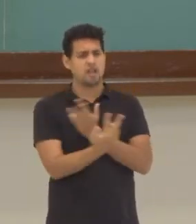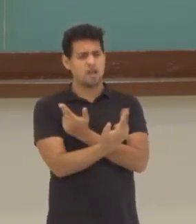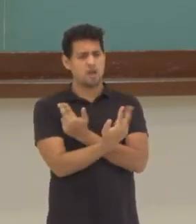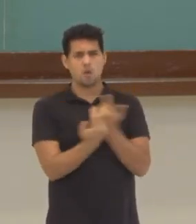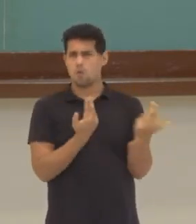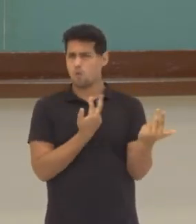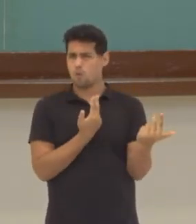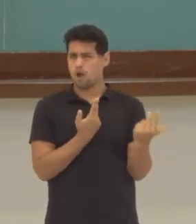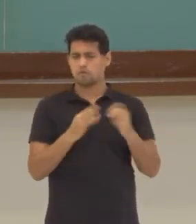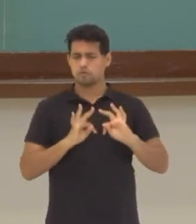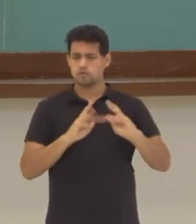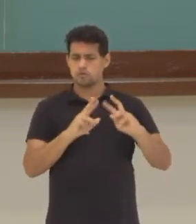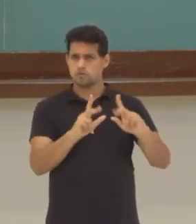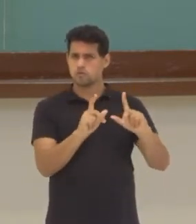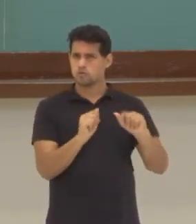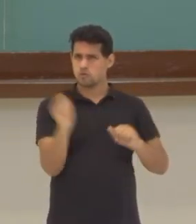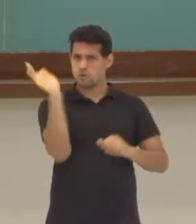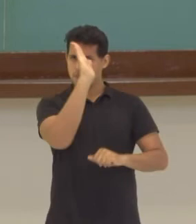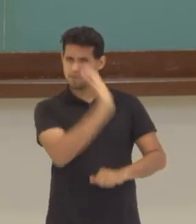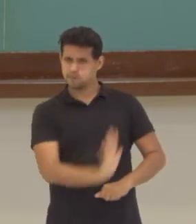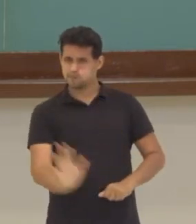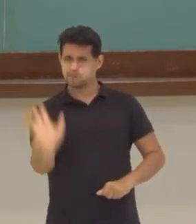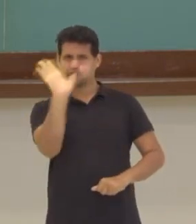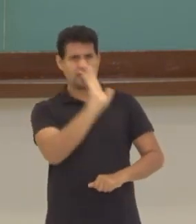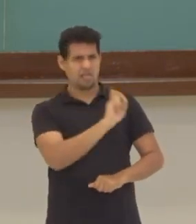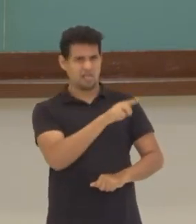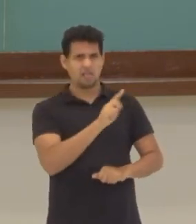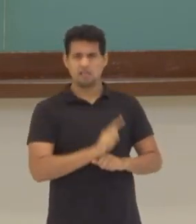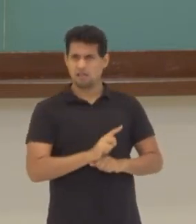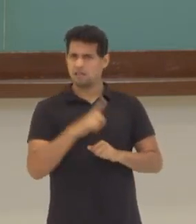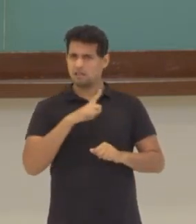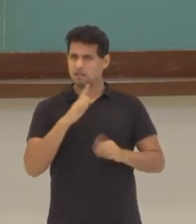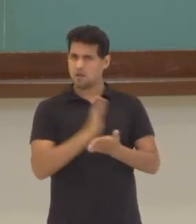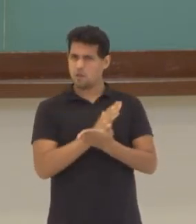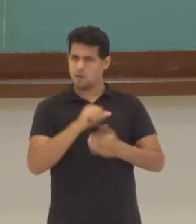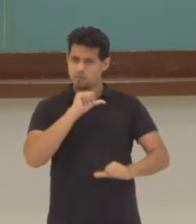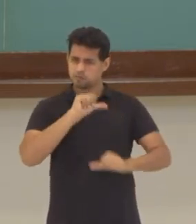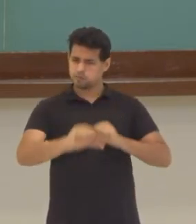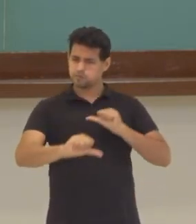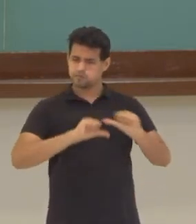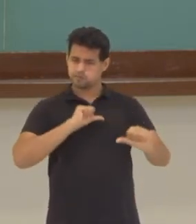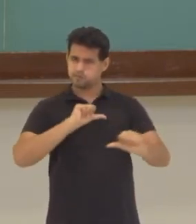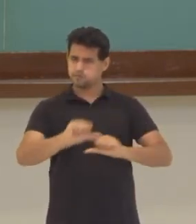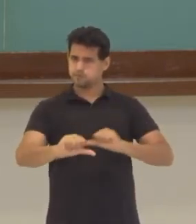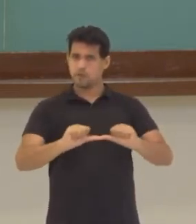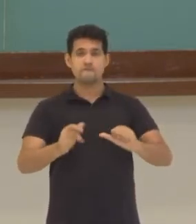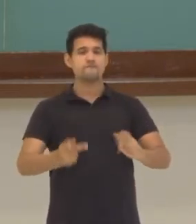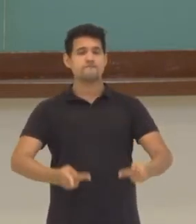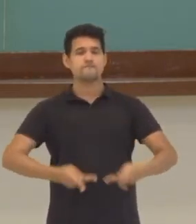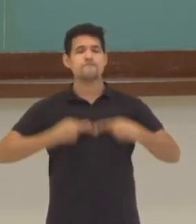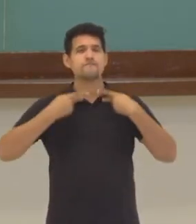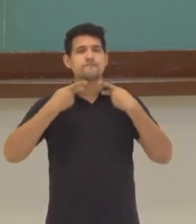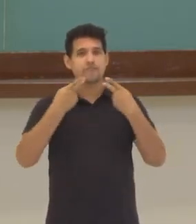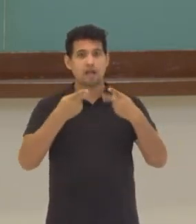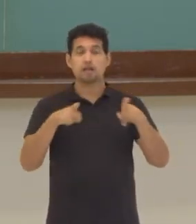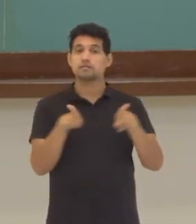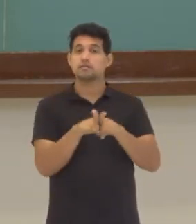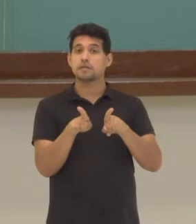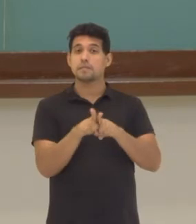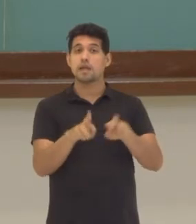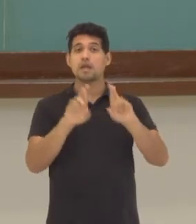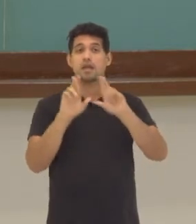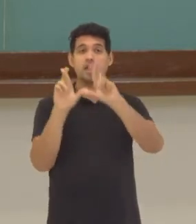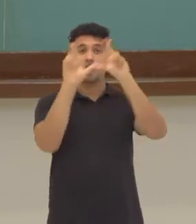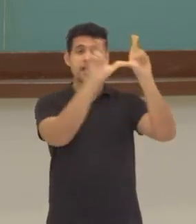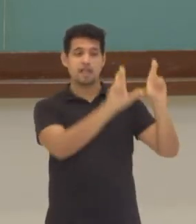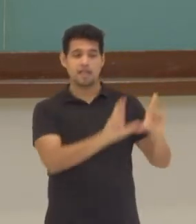igual em todo o território nacional? Será que ela tem algumas variações de sotaques, de